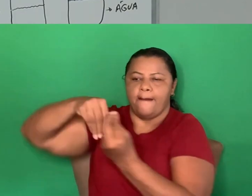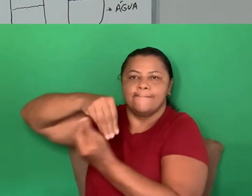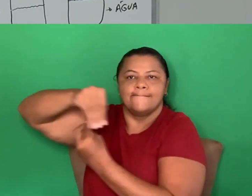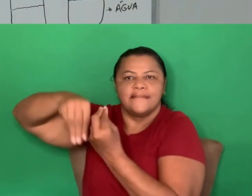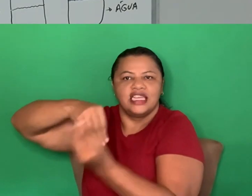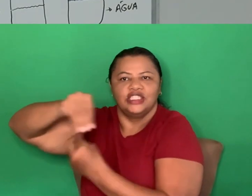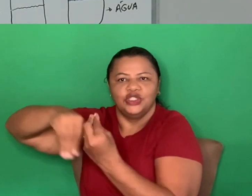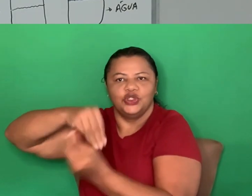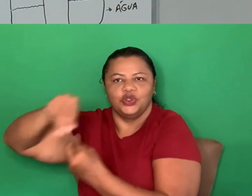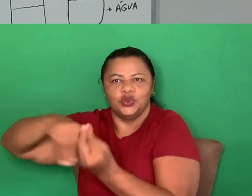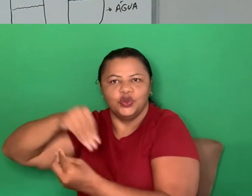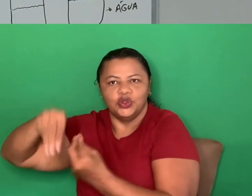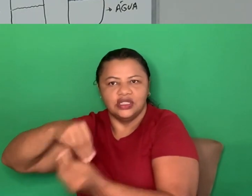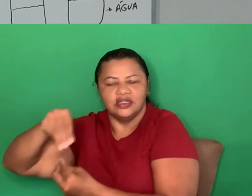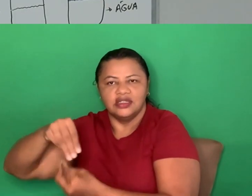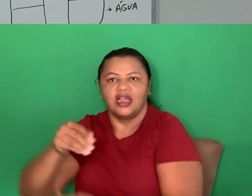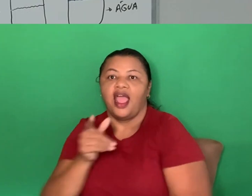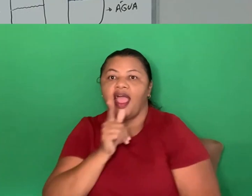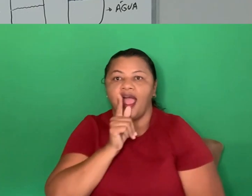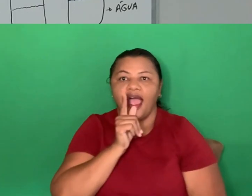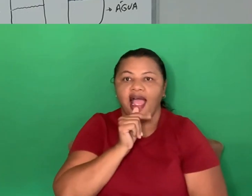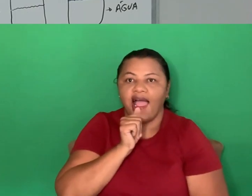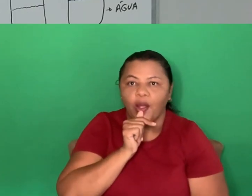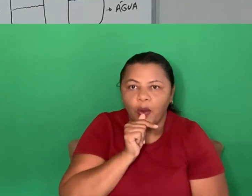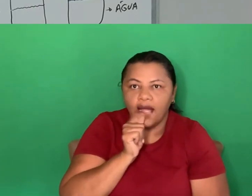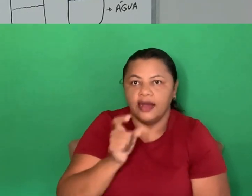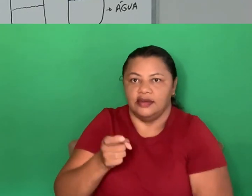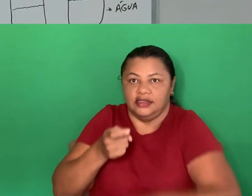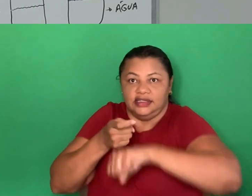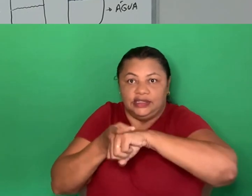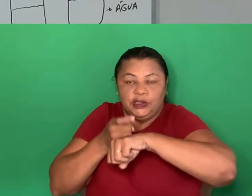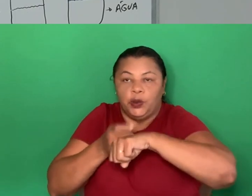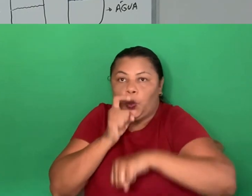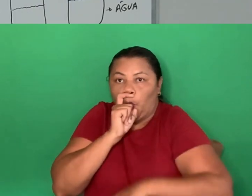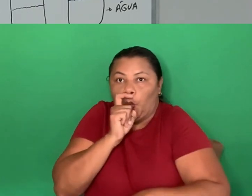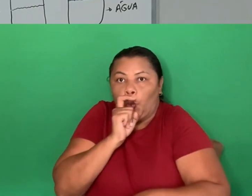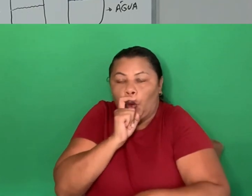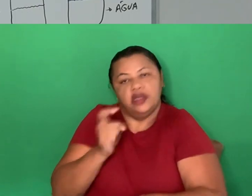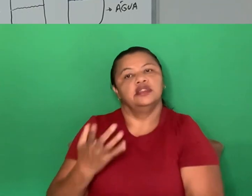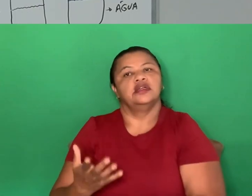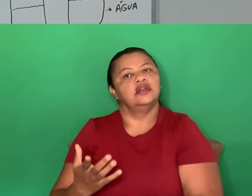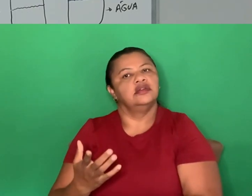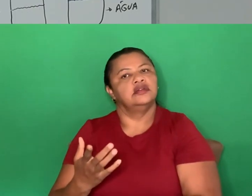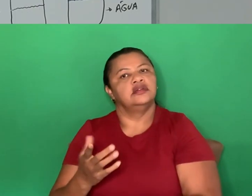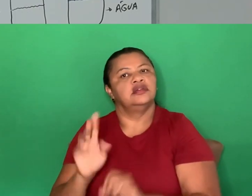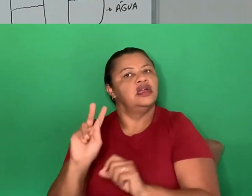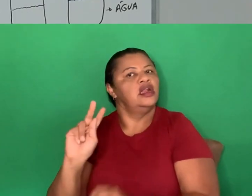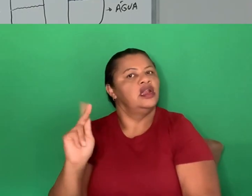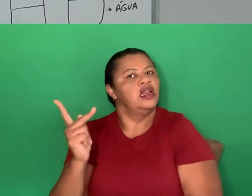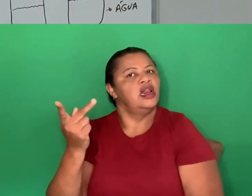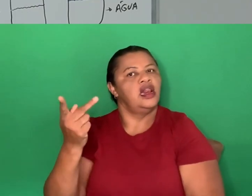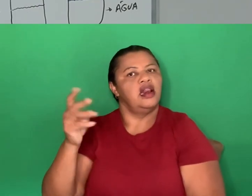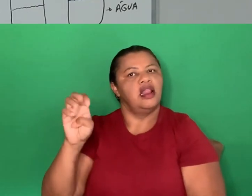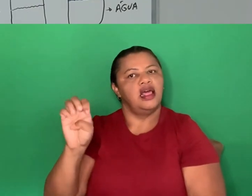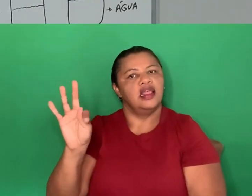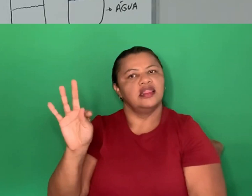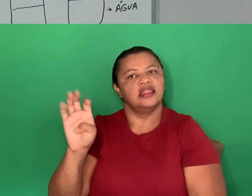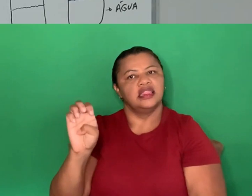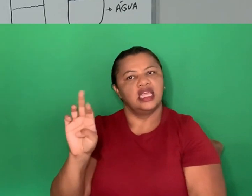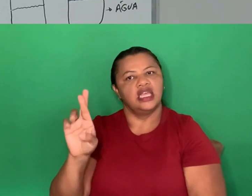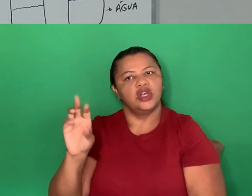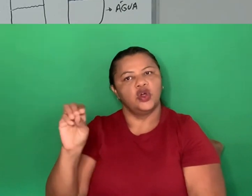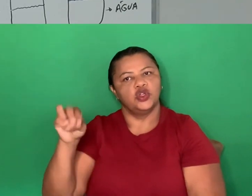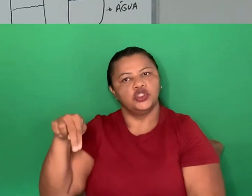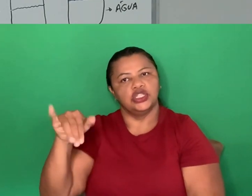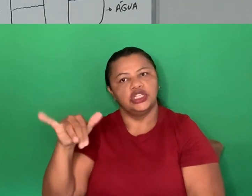substância ou uma mistura. Sistema heterogêneo, nós temos duas ou mais fases. E vejam que o sistema heterogêneo